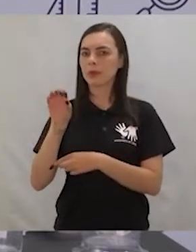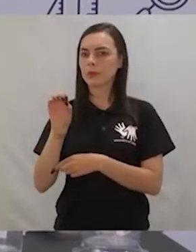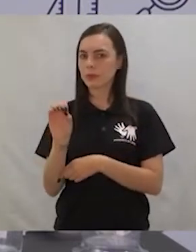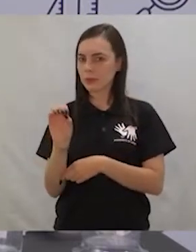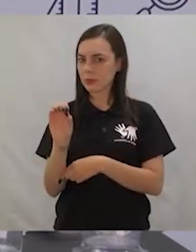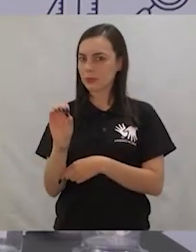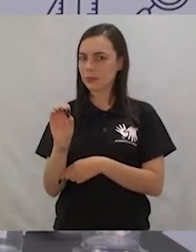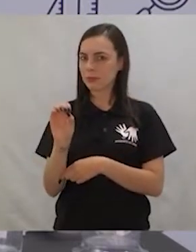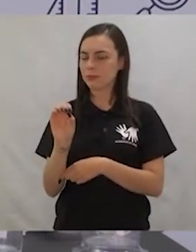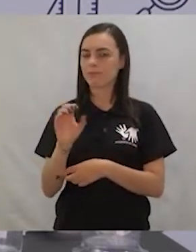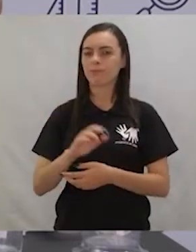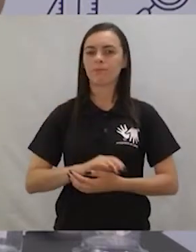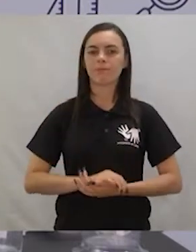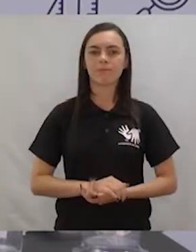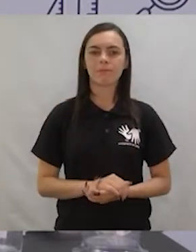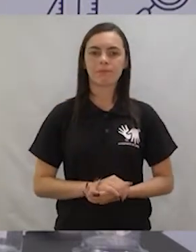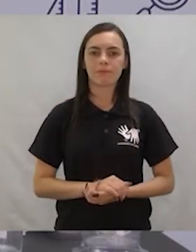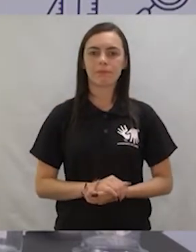palavra